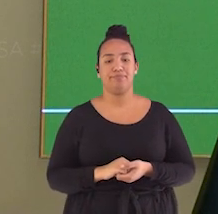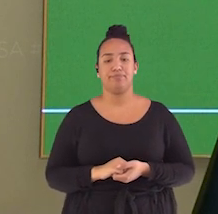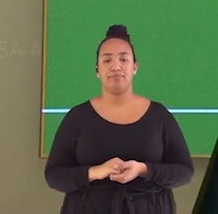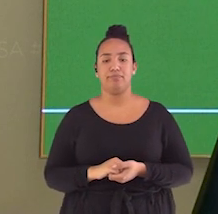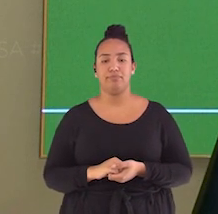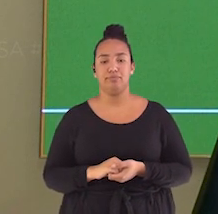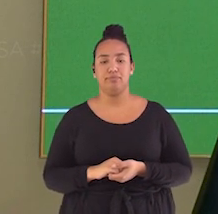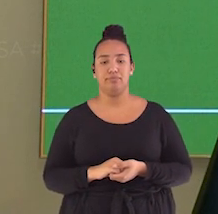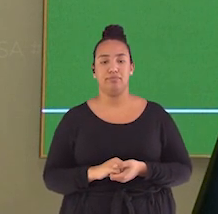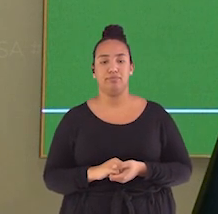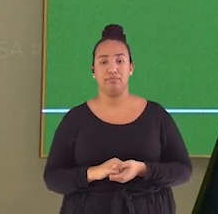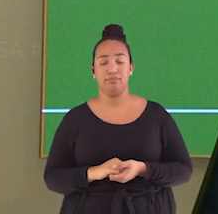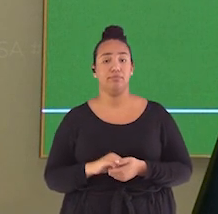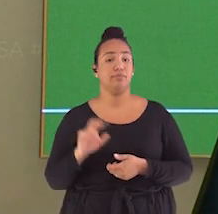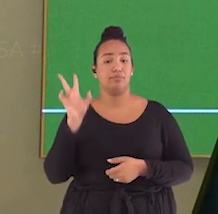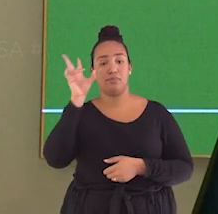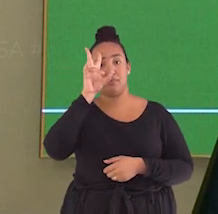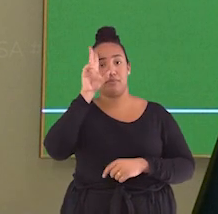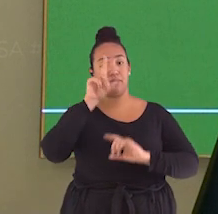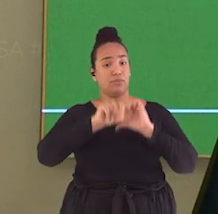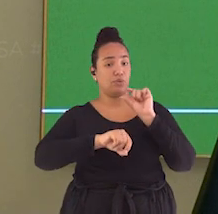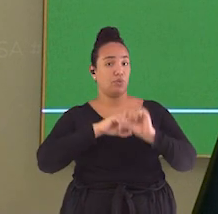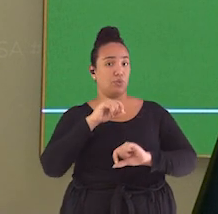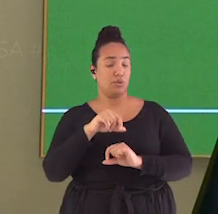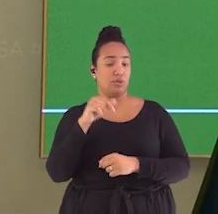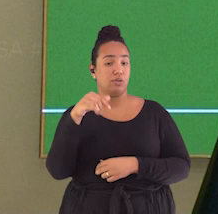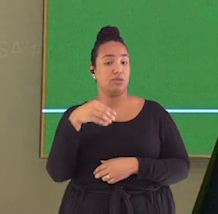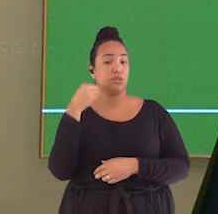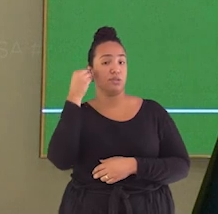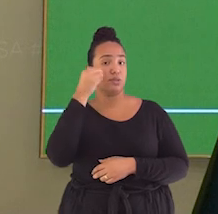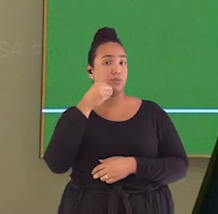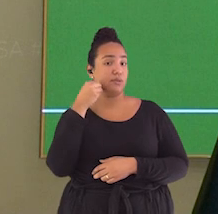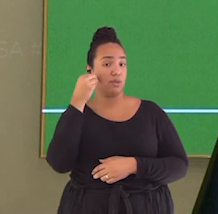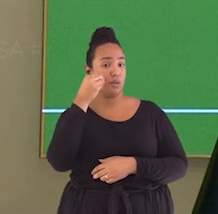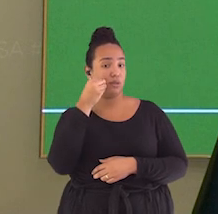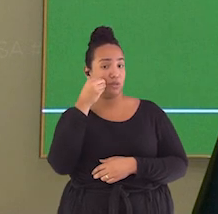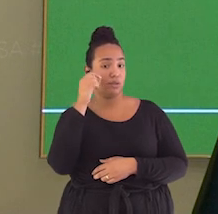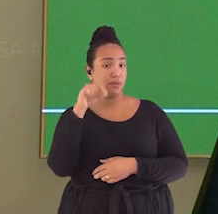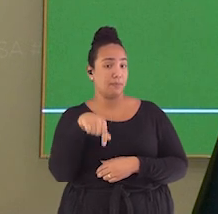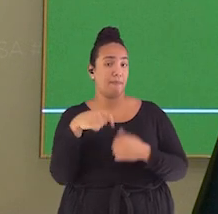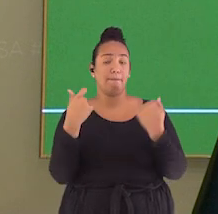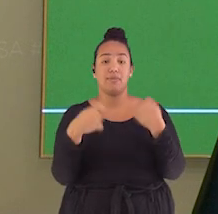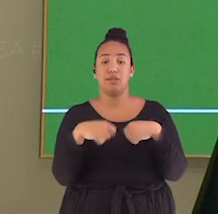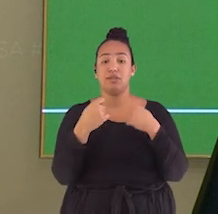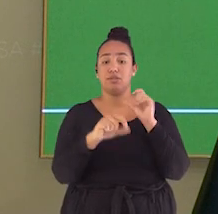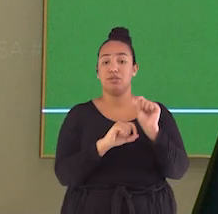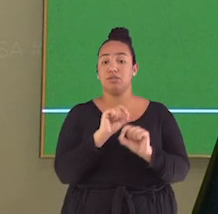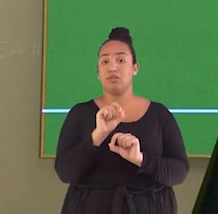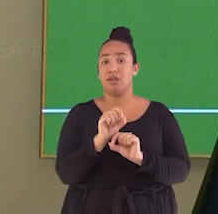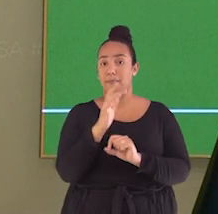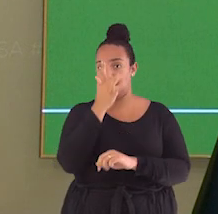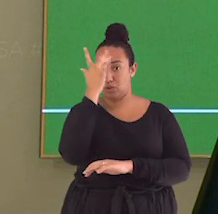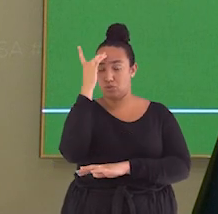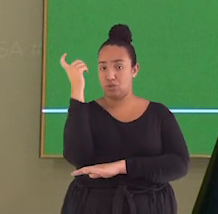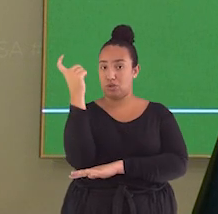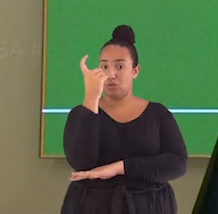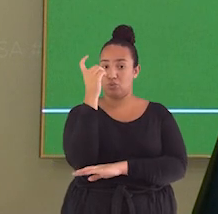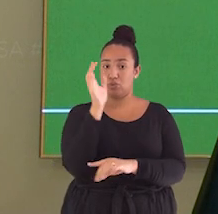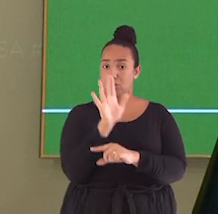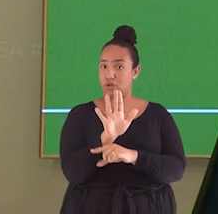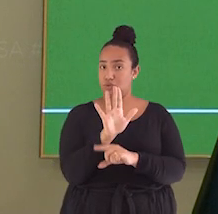gente, lembrando que para o nosso experimento aqui, precisa de um